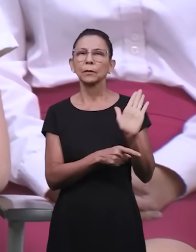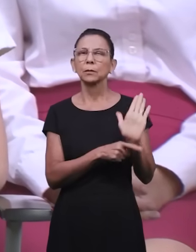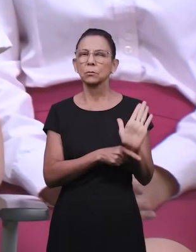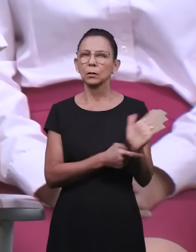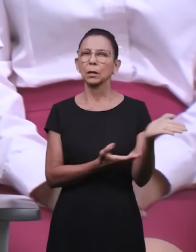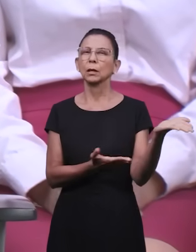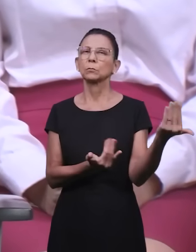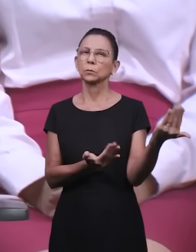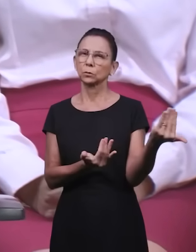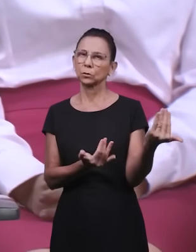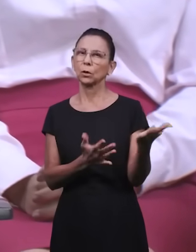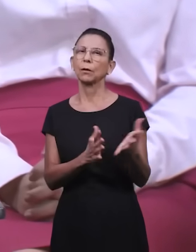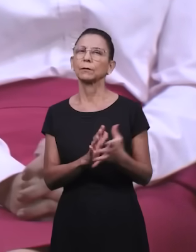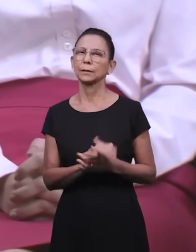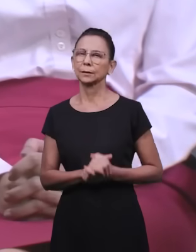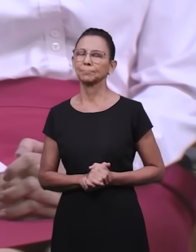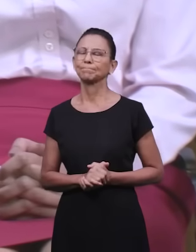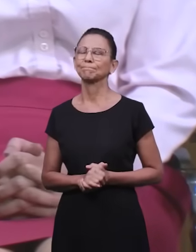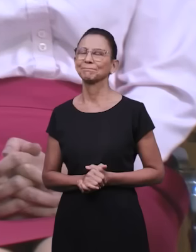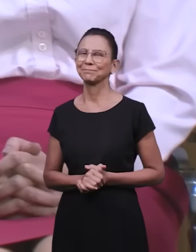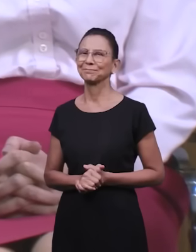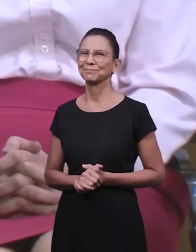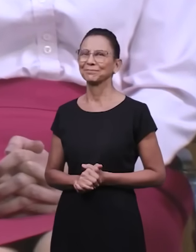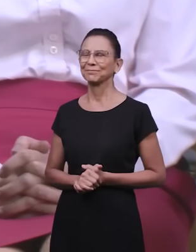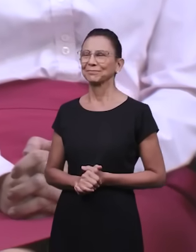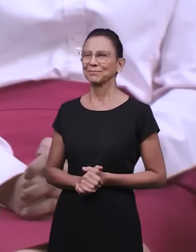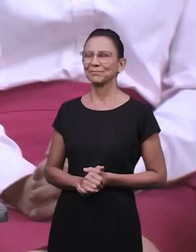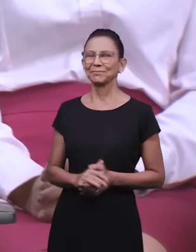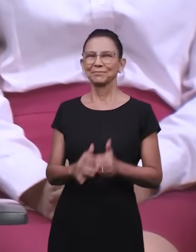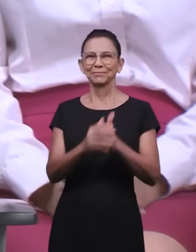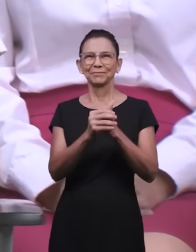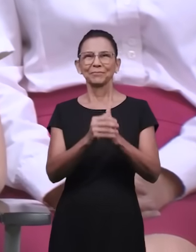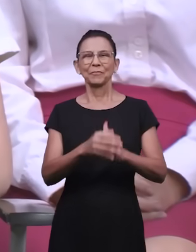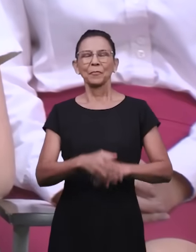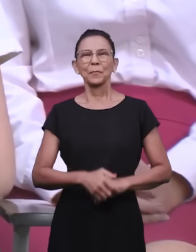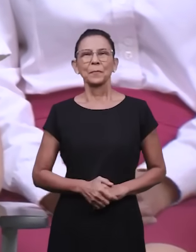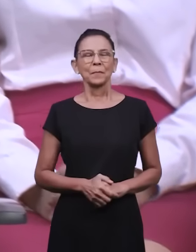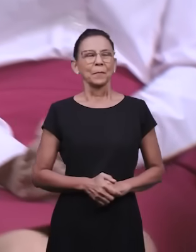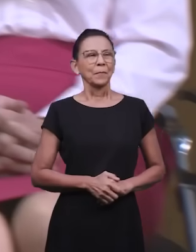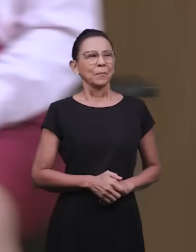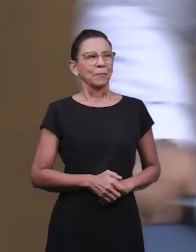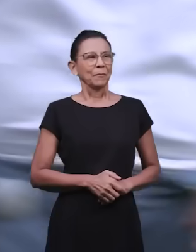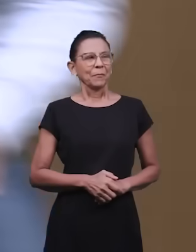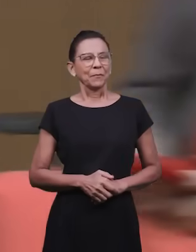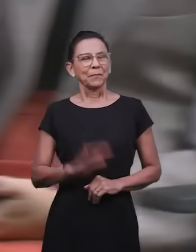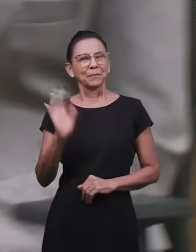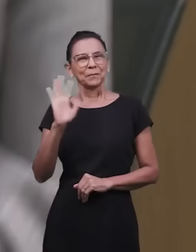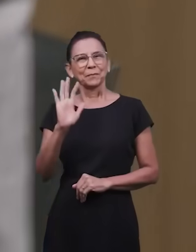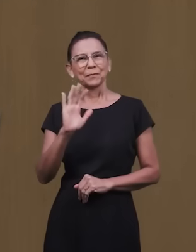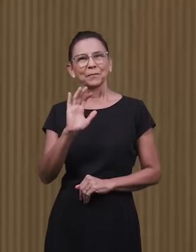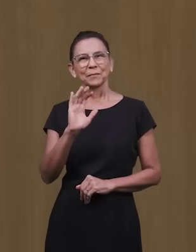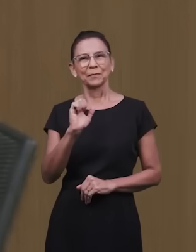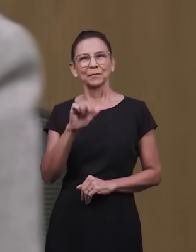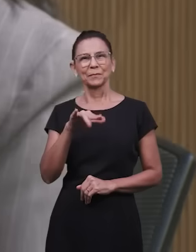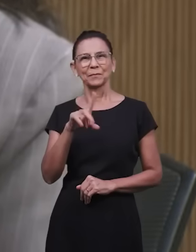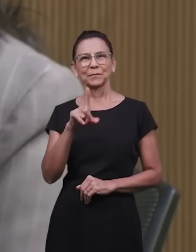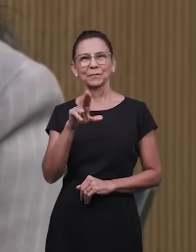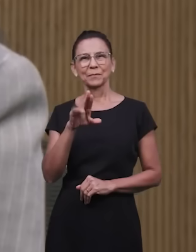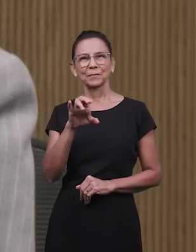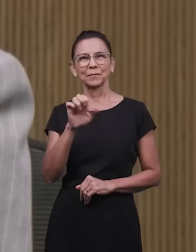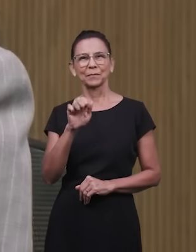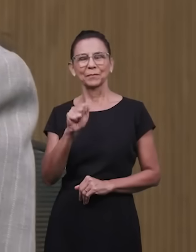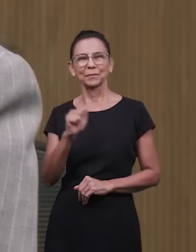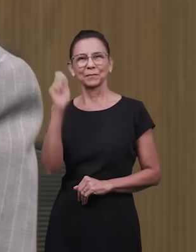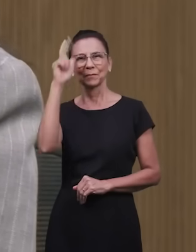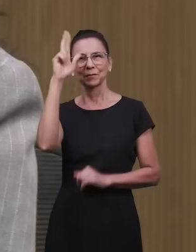muitos dilemas aí precisam ser compreendidos. Amém. Vamos lá, vamos em frente. Andréia, minha colega, paz do Senhor. A paz do Senhor, obrigado por pastor. ter